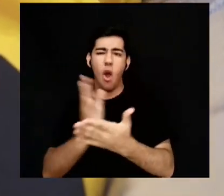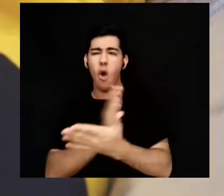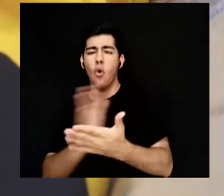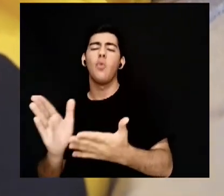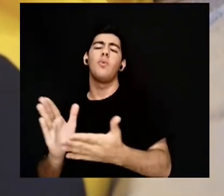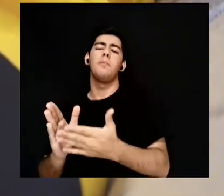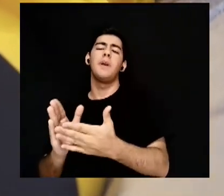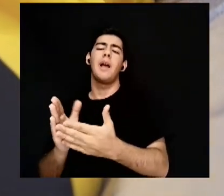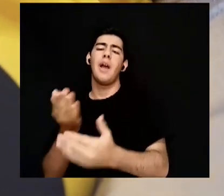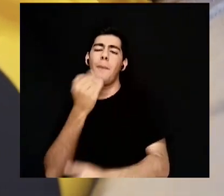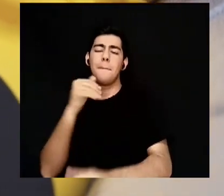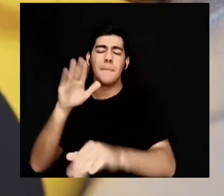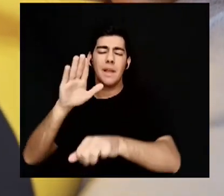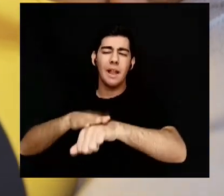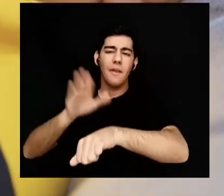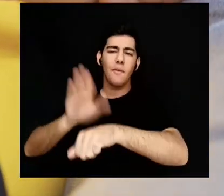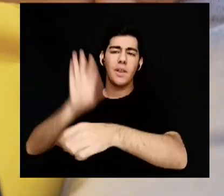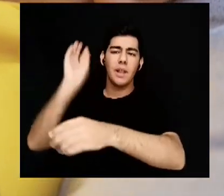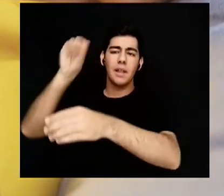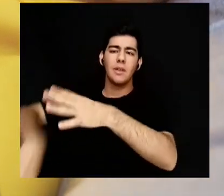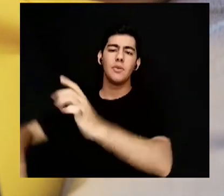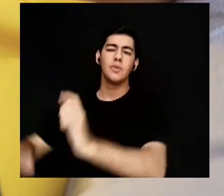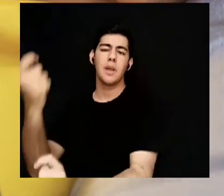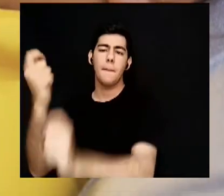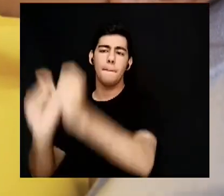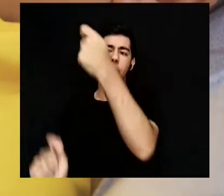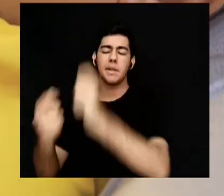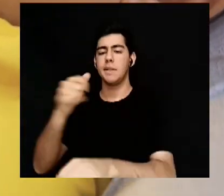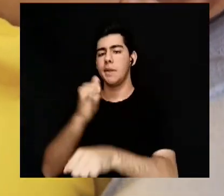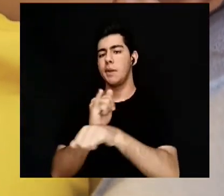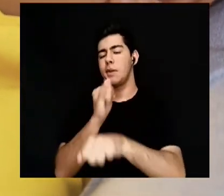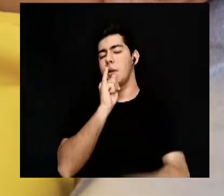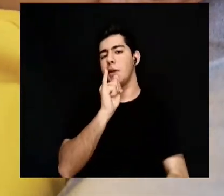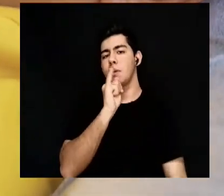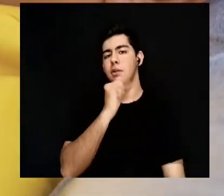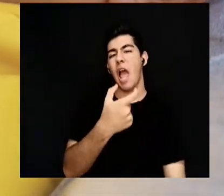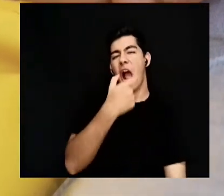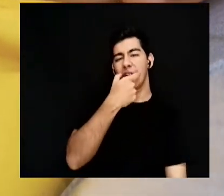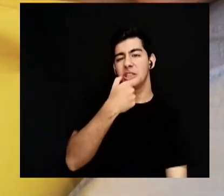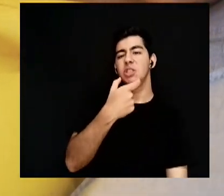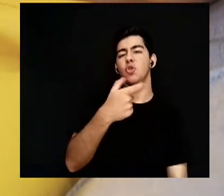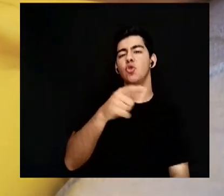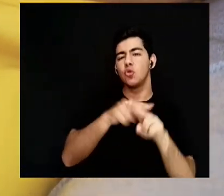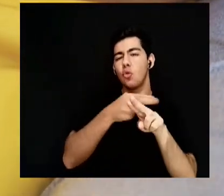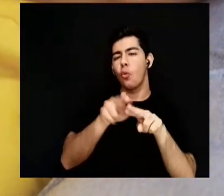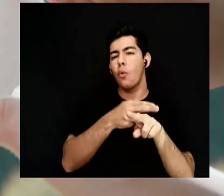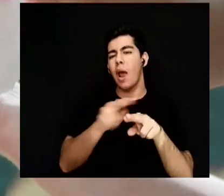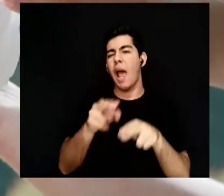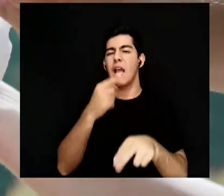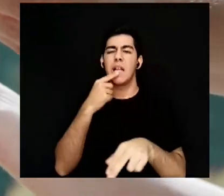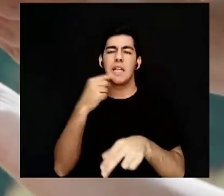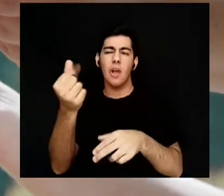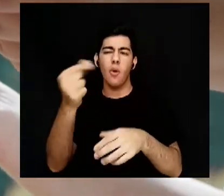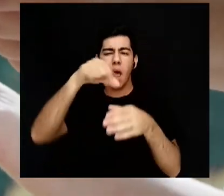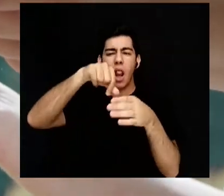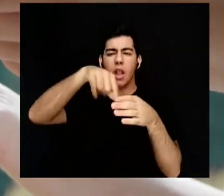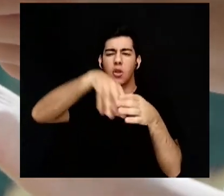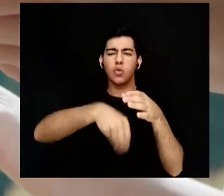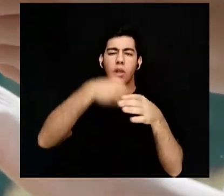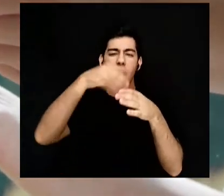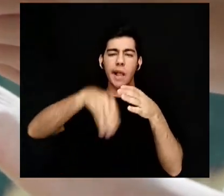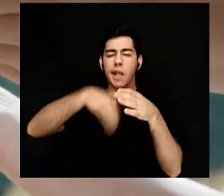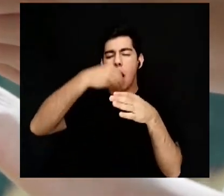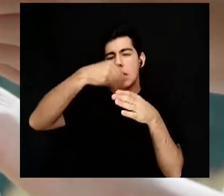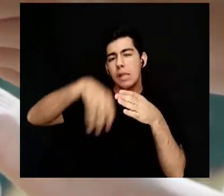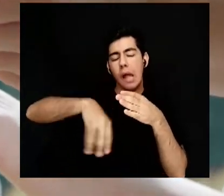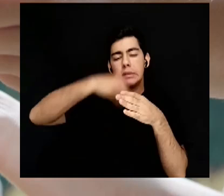novo, né, biscoito recheado, bolacha recheada, salgadinhos, né, salgadinhos, não